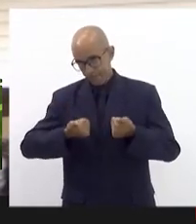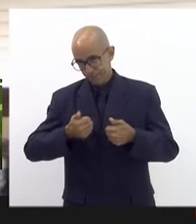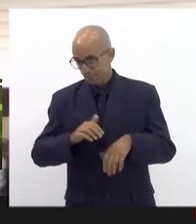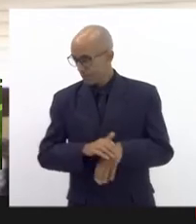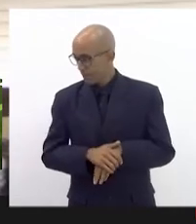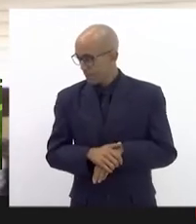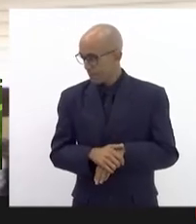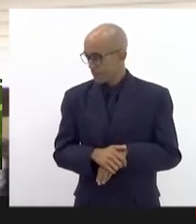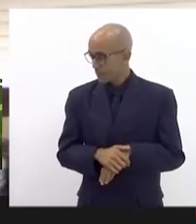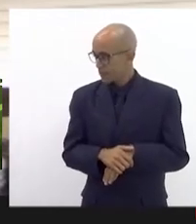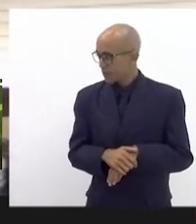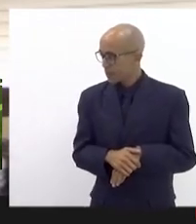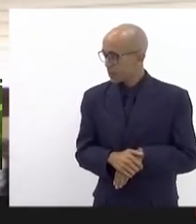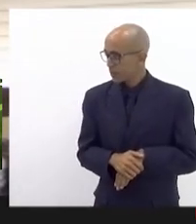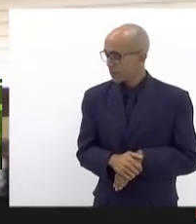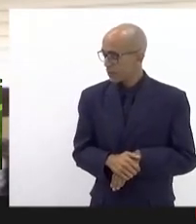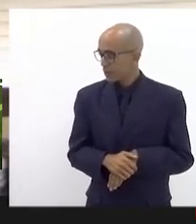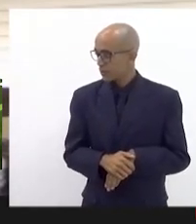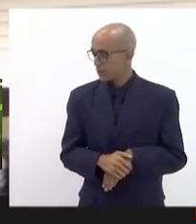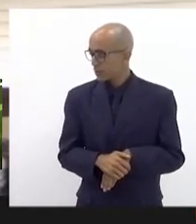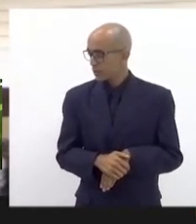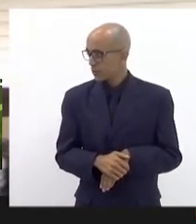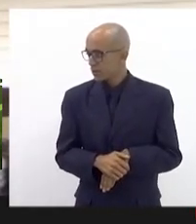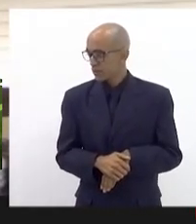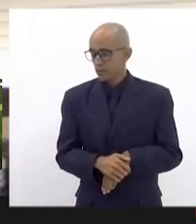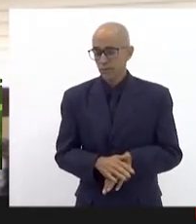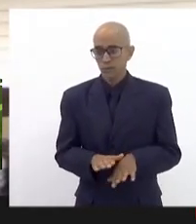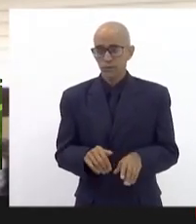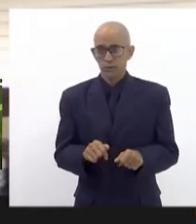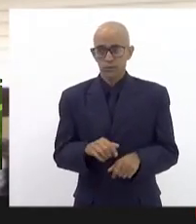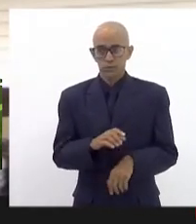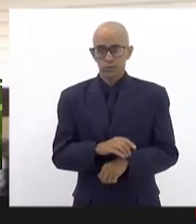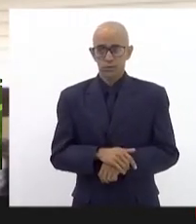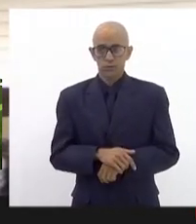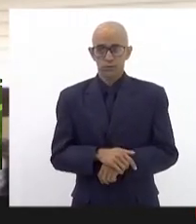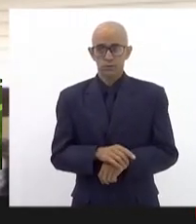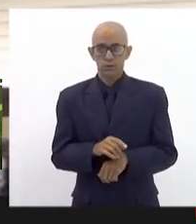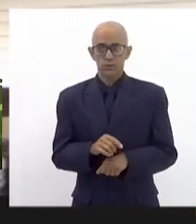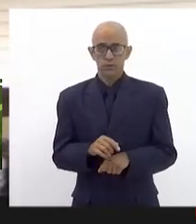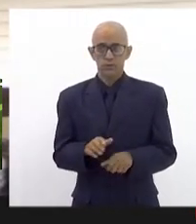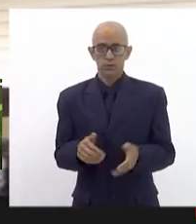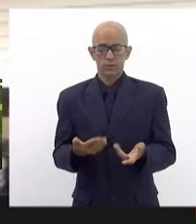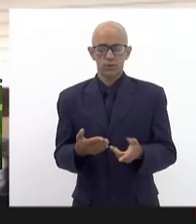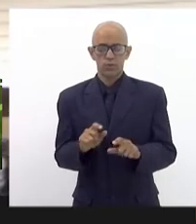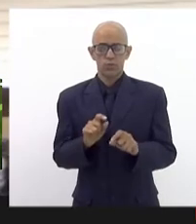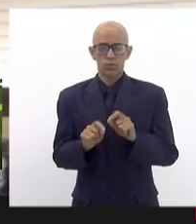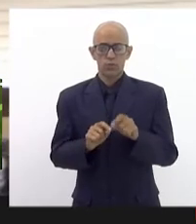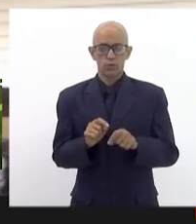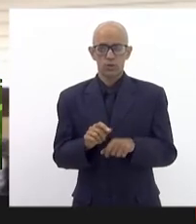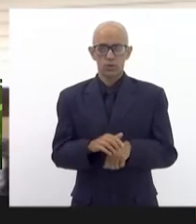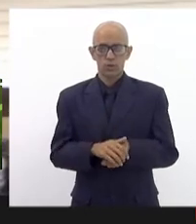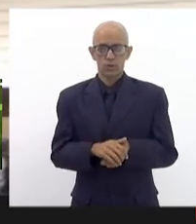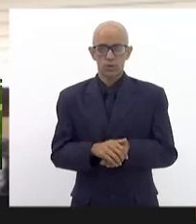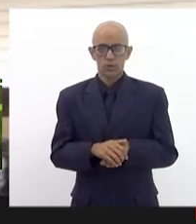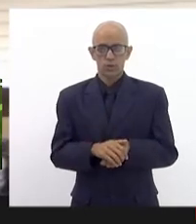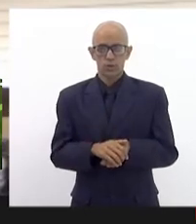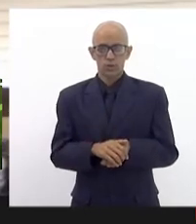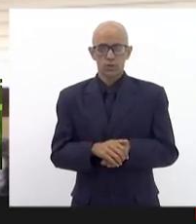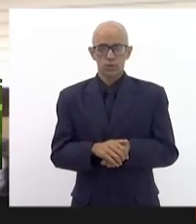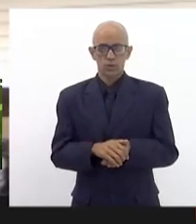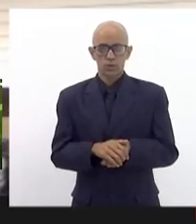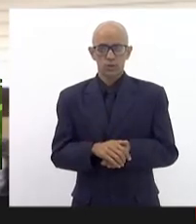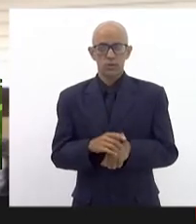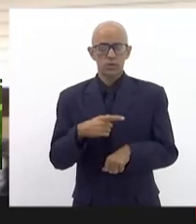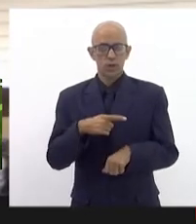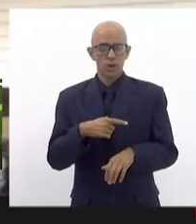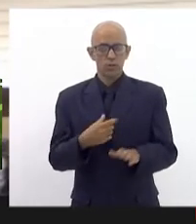como a UENF, vários campos das nossas universidades federais, e, ou seja, com uma grande... E tem dado um impacto